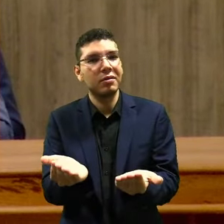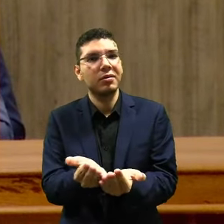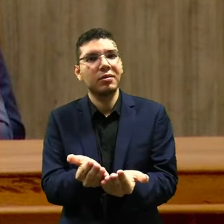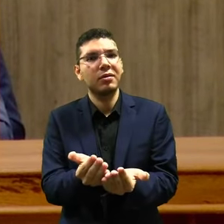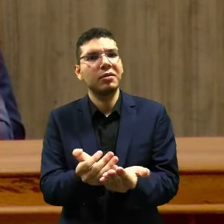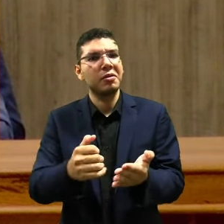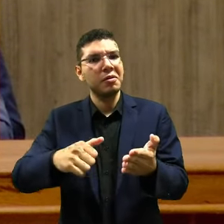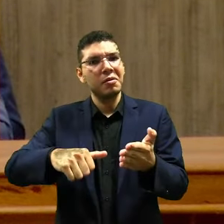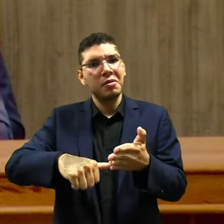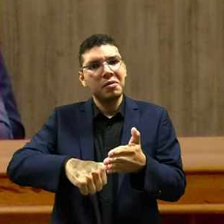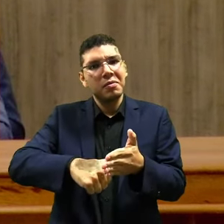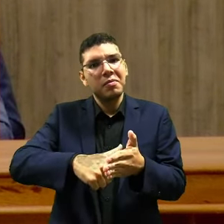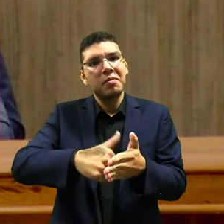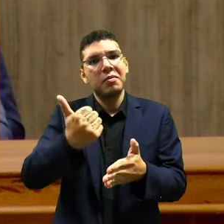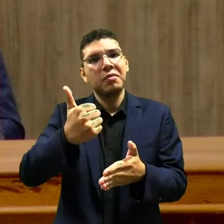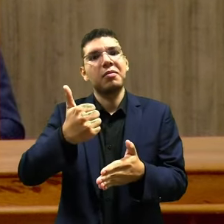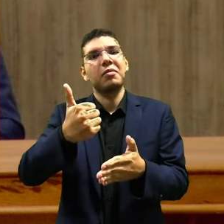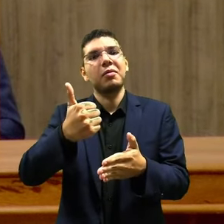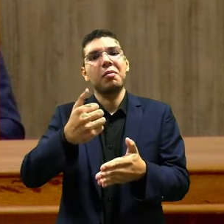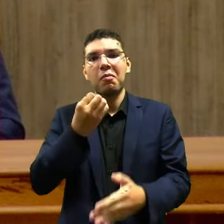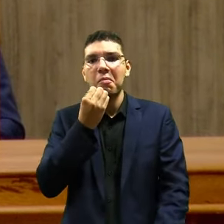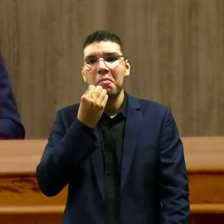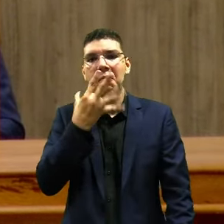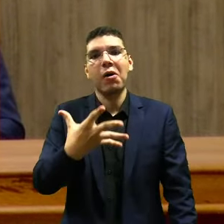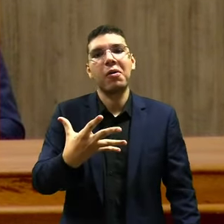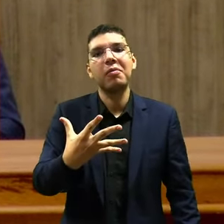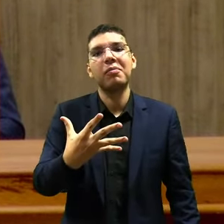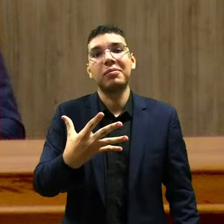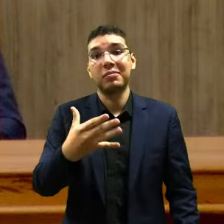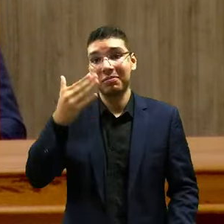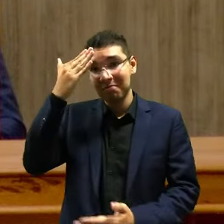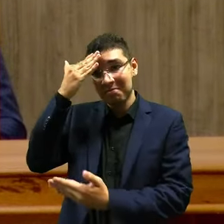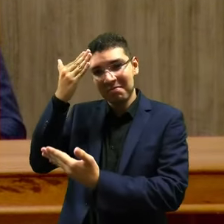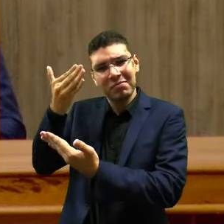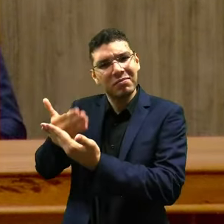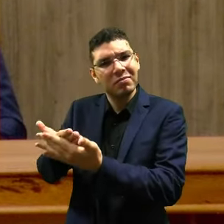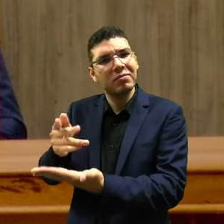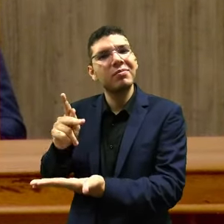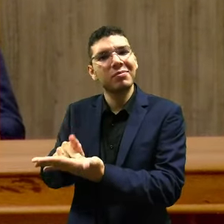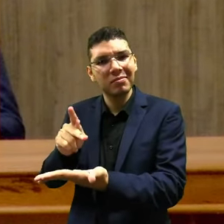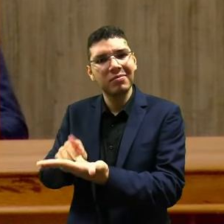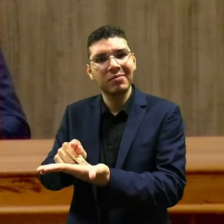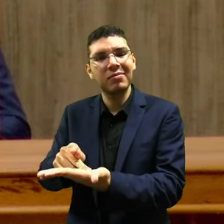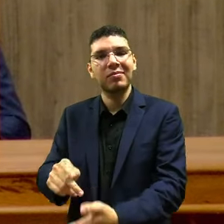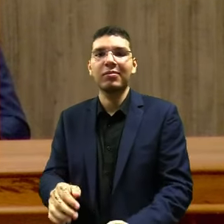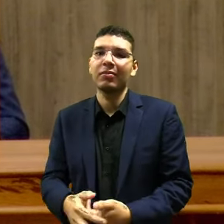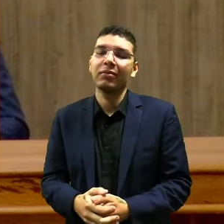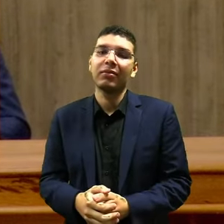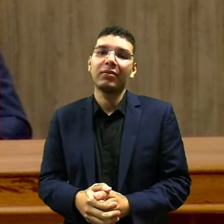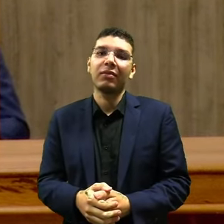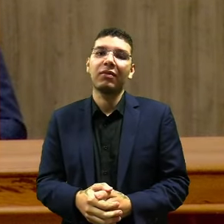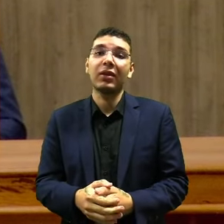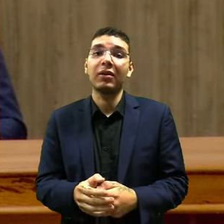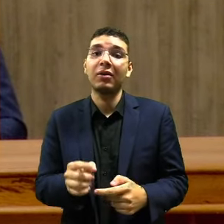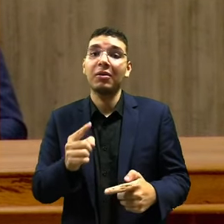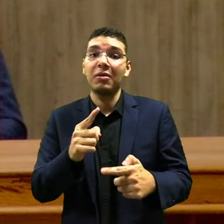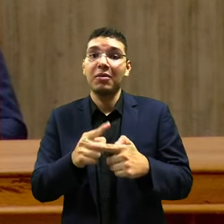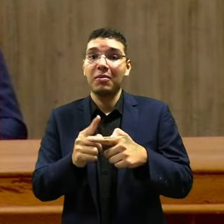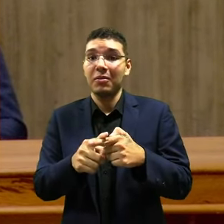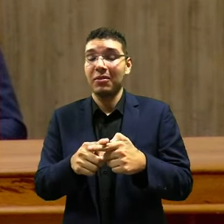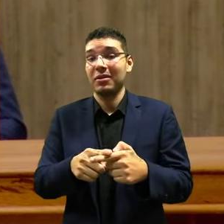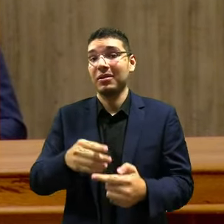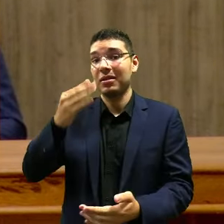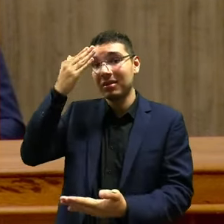primeira linha convicto Pastor Daniel tá aí a palavra ele era um crente porque ele Creu e ele foi o